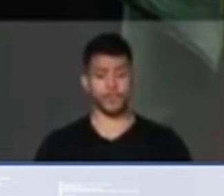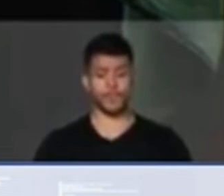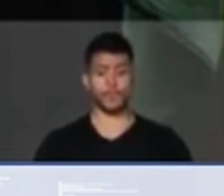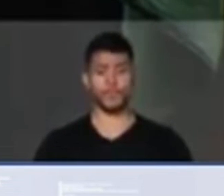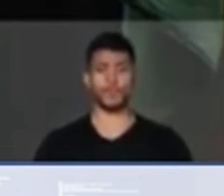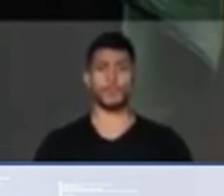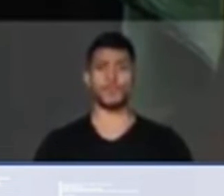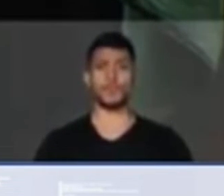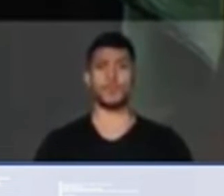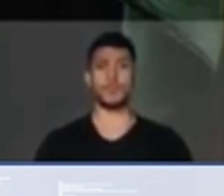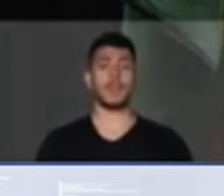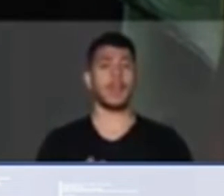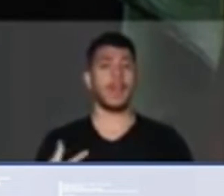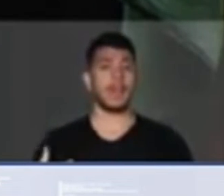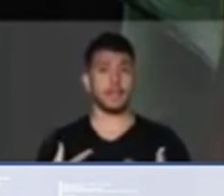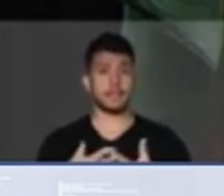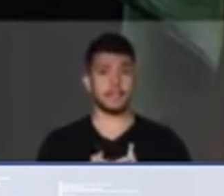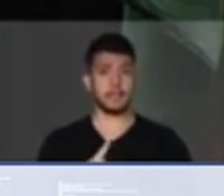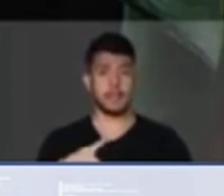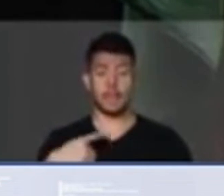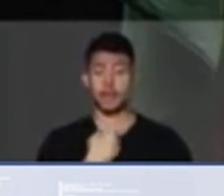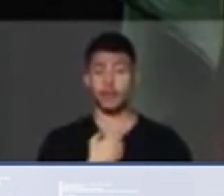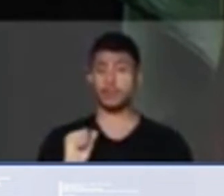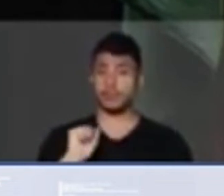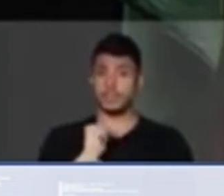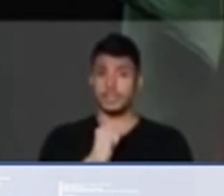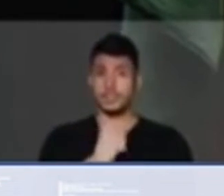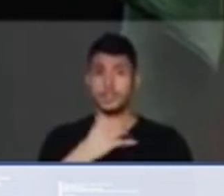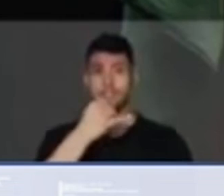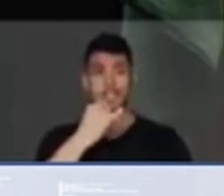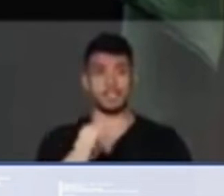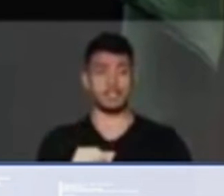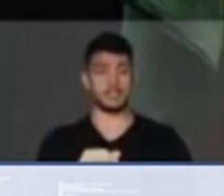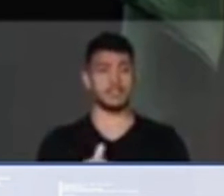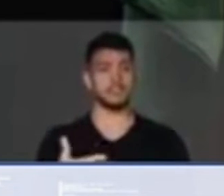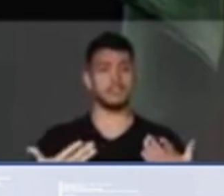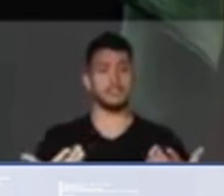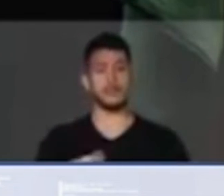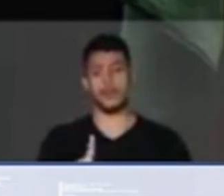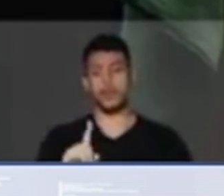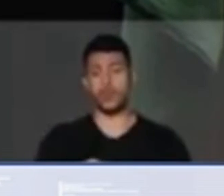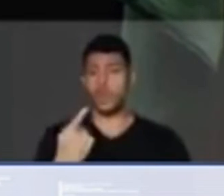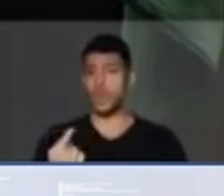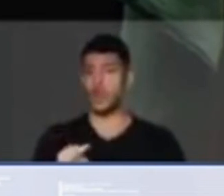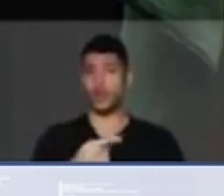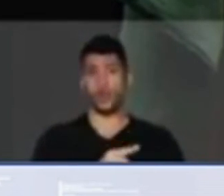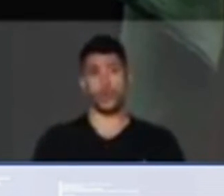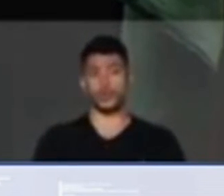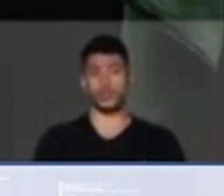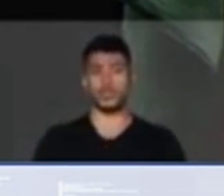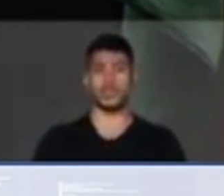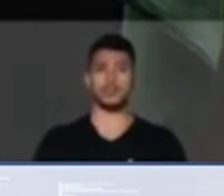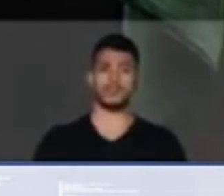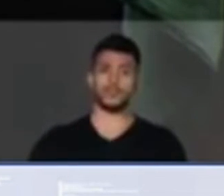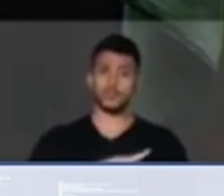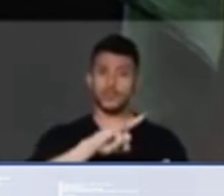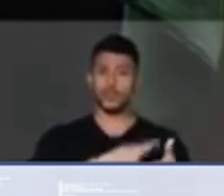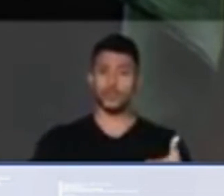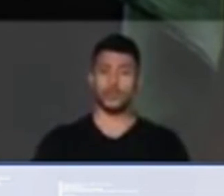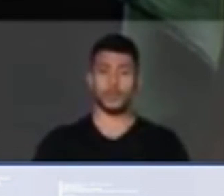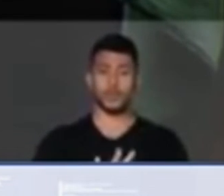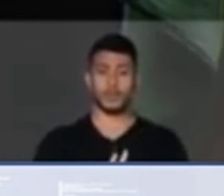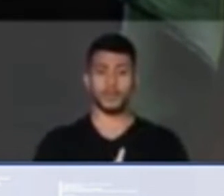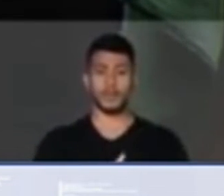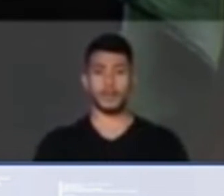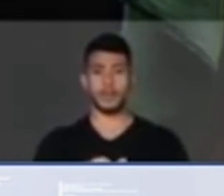a segurança energética brasileira em risco. E isso fere o Tratado de Itaipu. Esse caso é tão